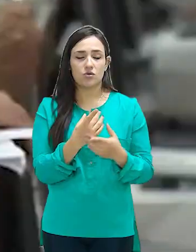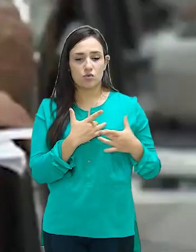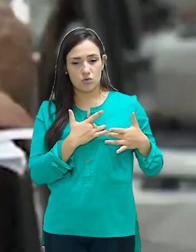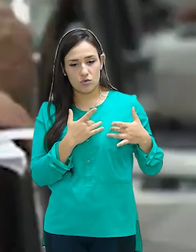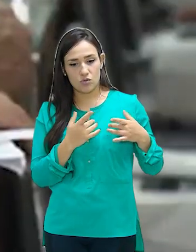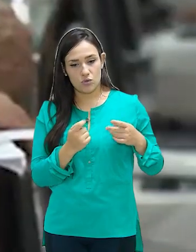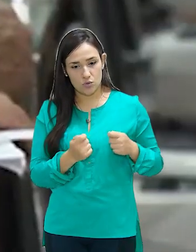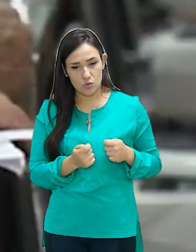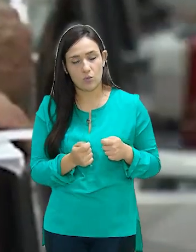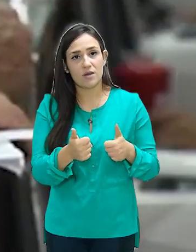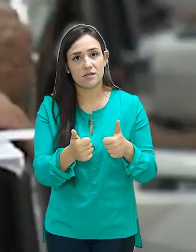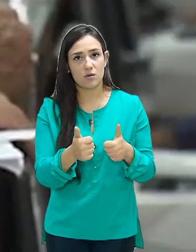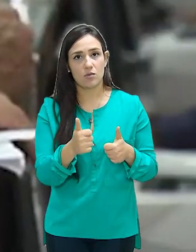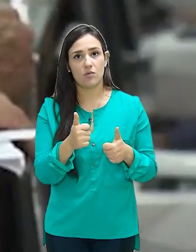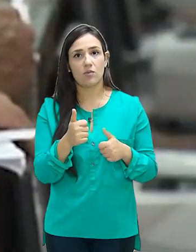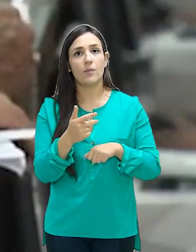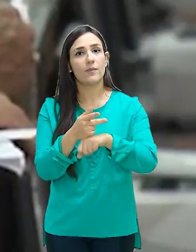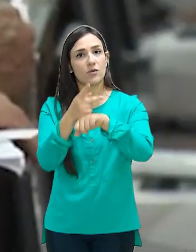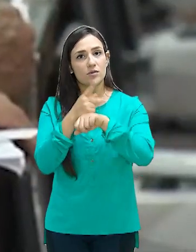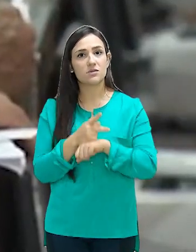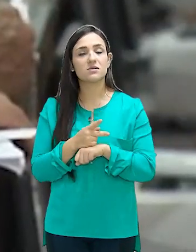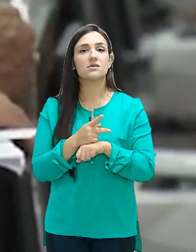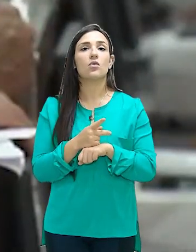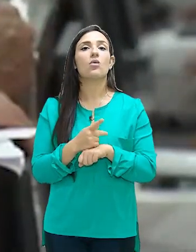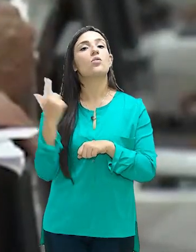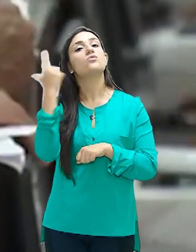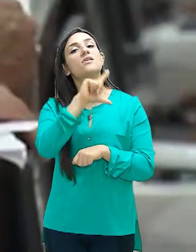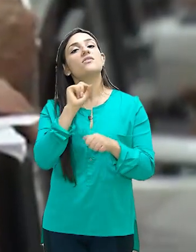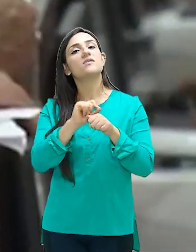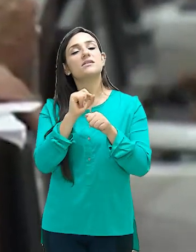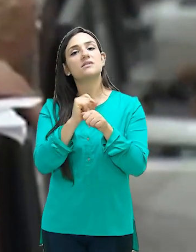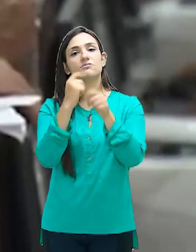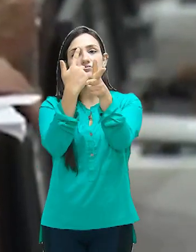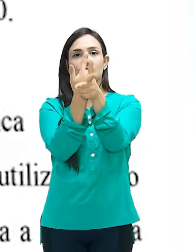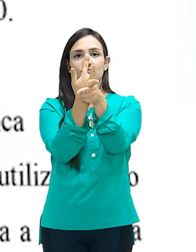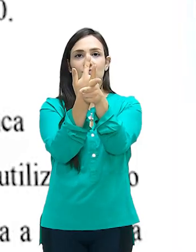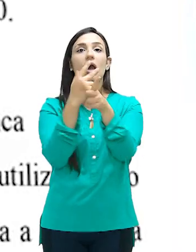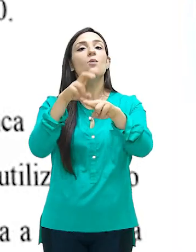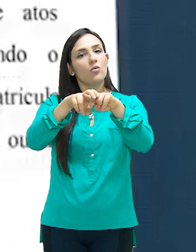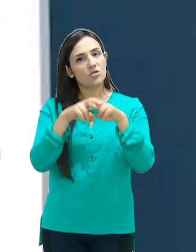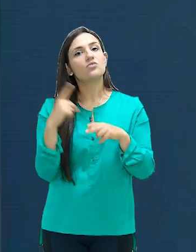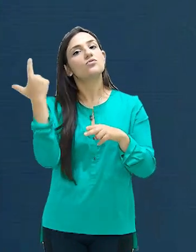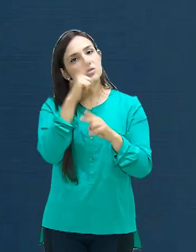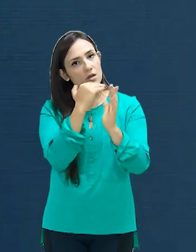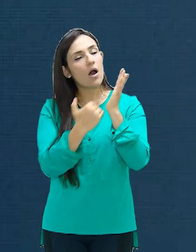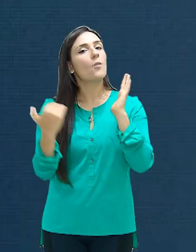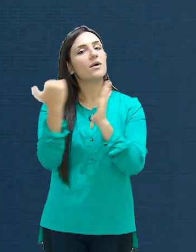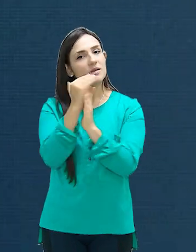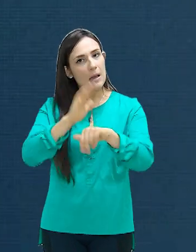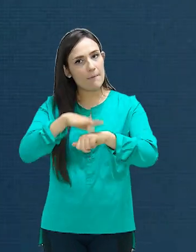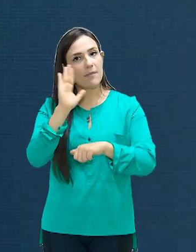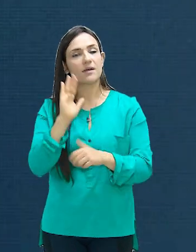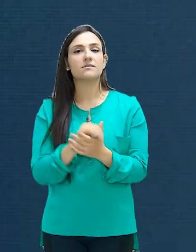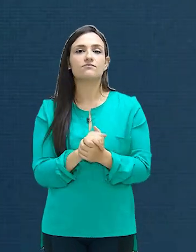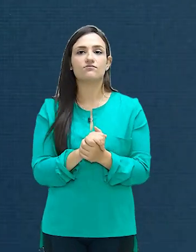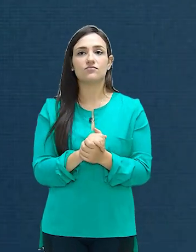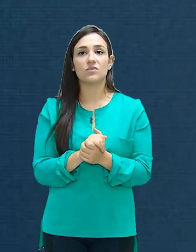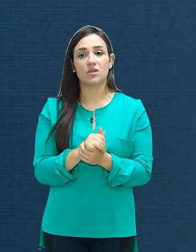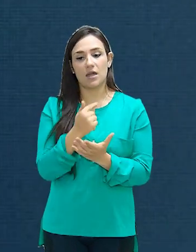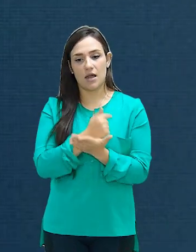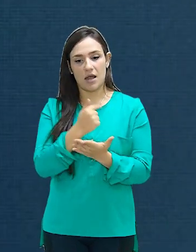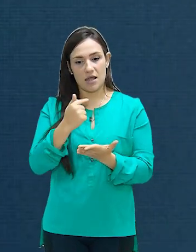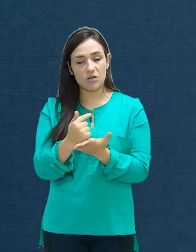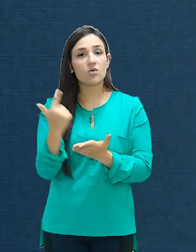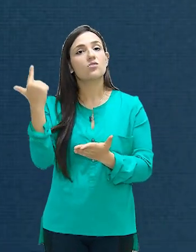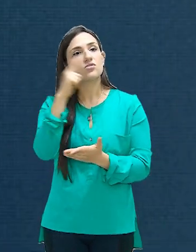exemplo, possam ser feitos de forma remota por videoconferência. Os atos à distância por cartórios de notas